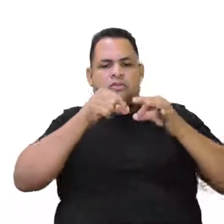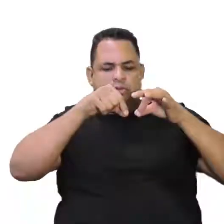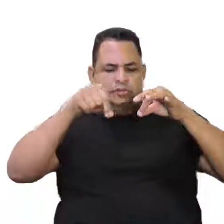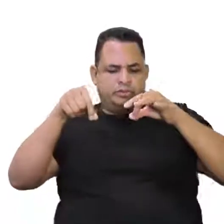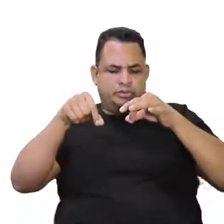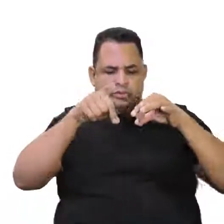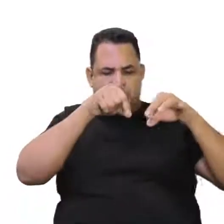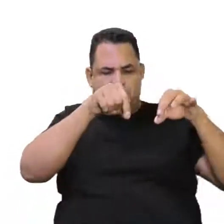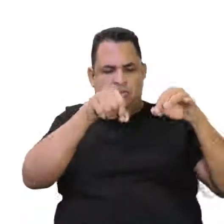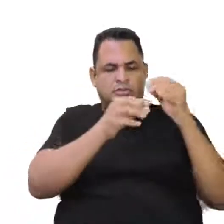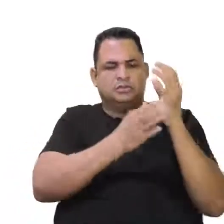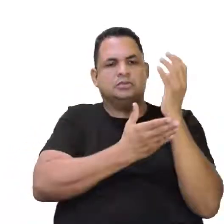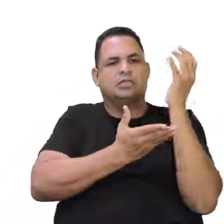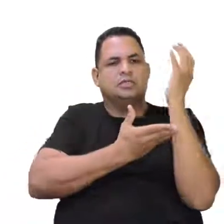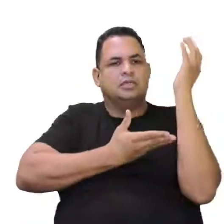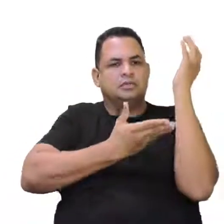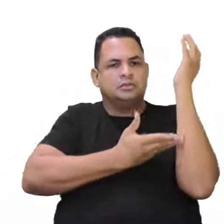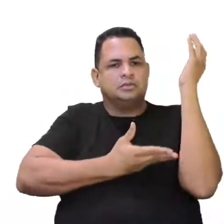da seringueira.